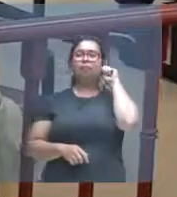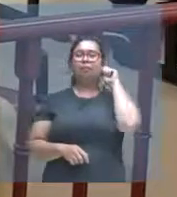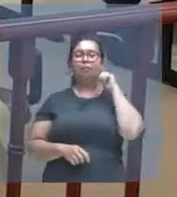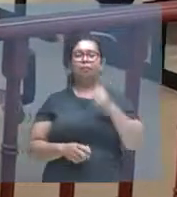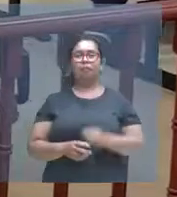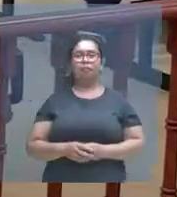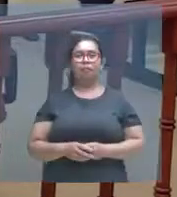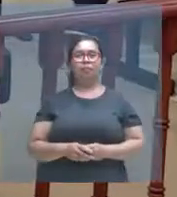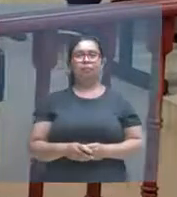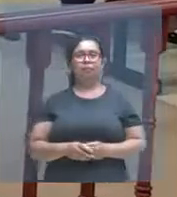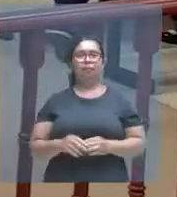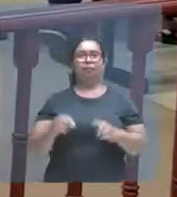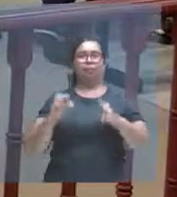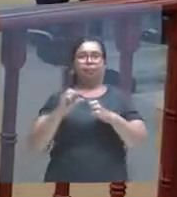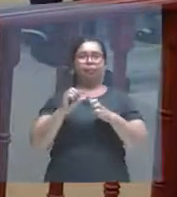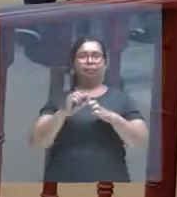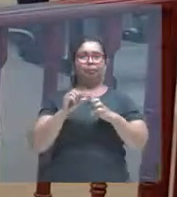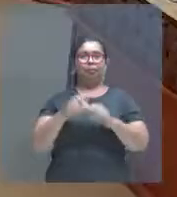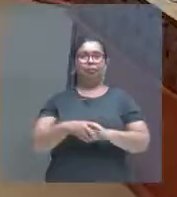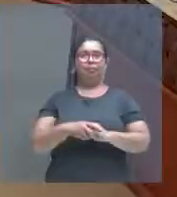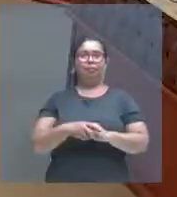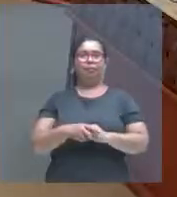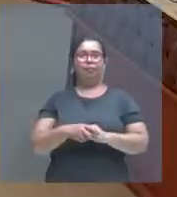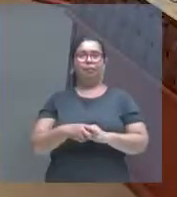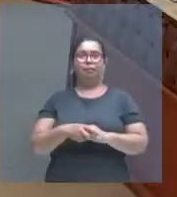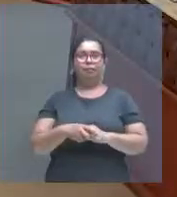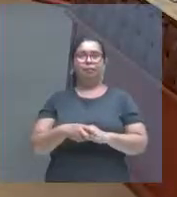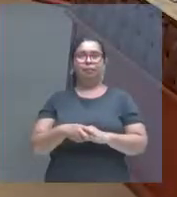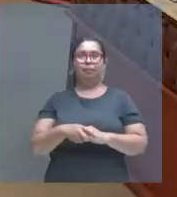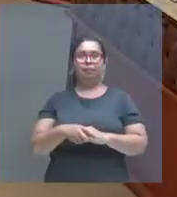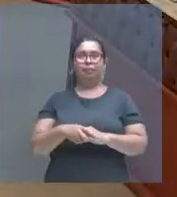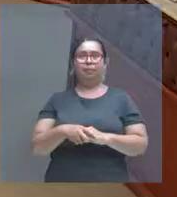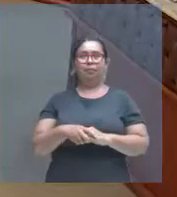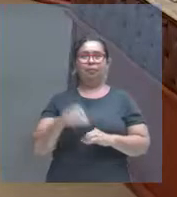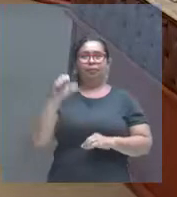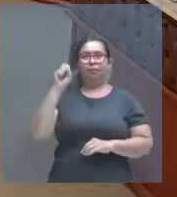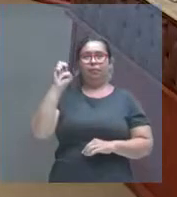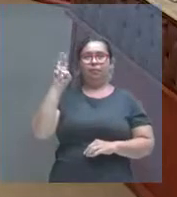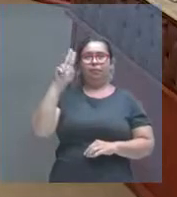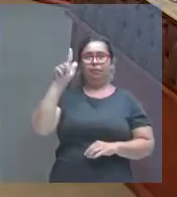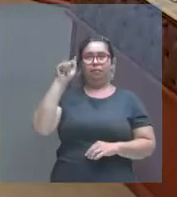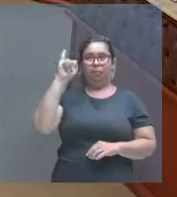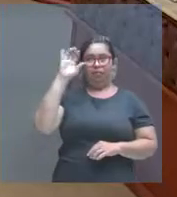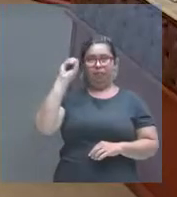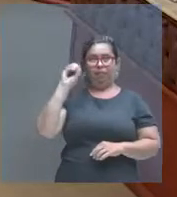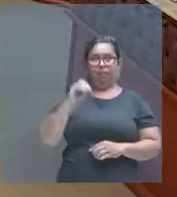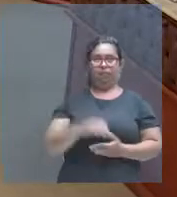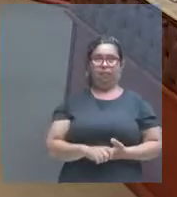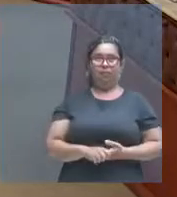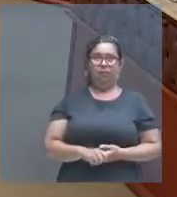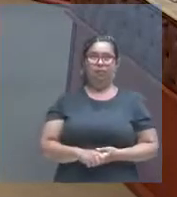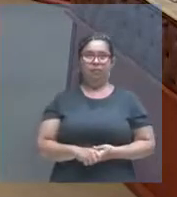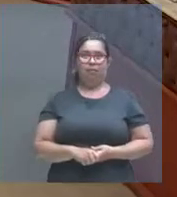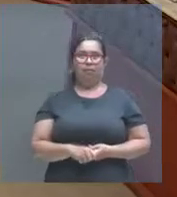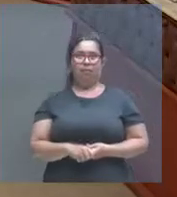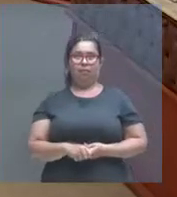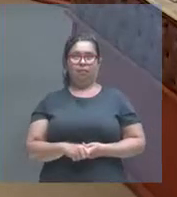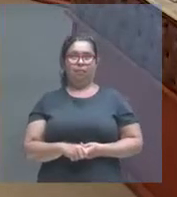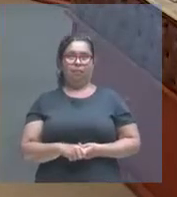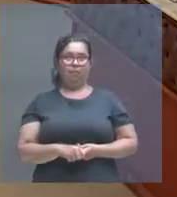Com a palavra, nosso próximo mestre, Sérgio Frederico. Se preferir, pode ficar à